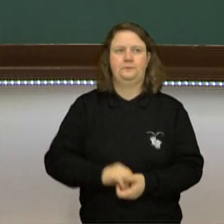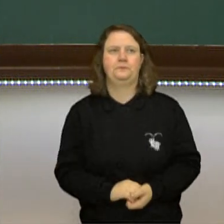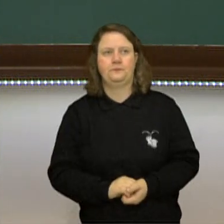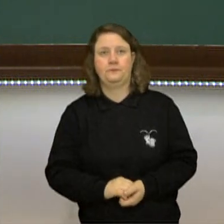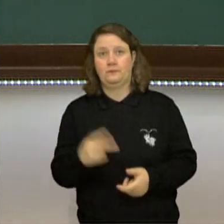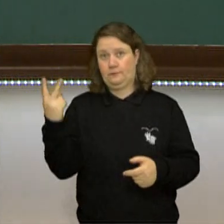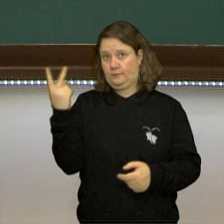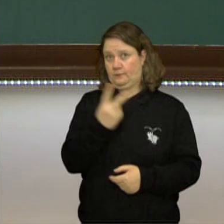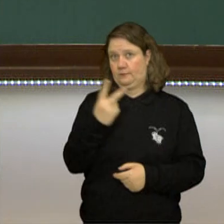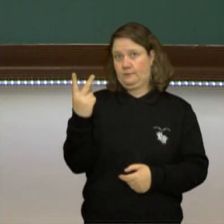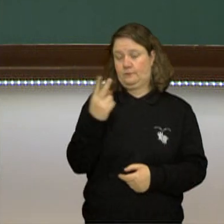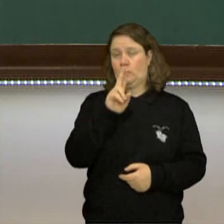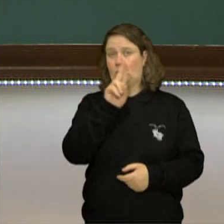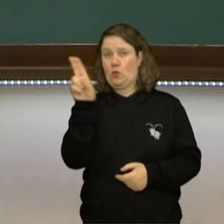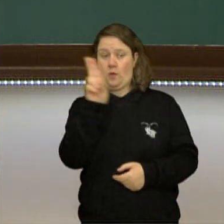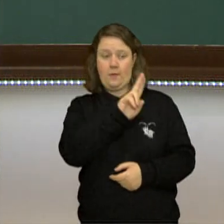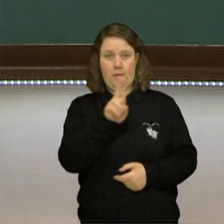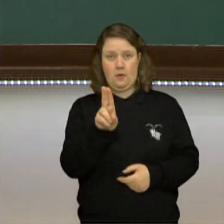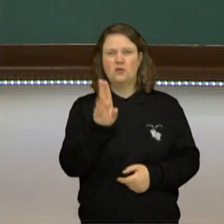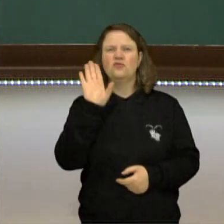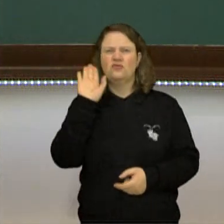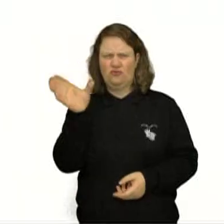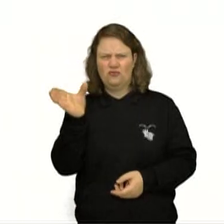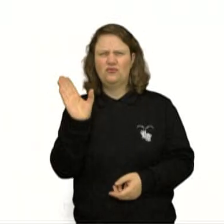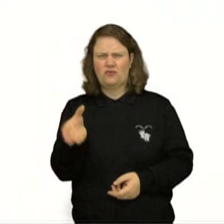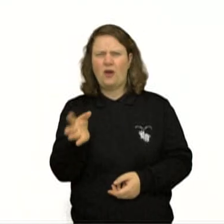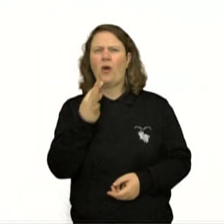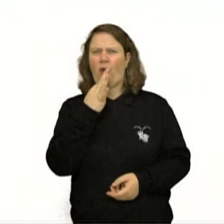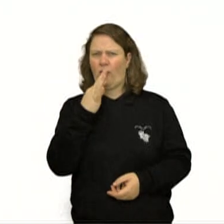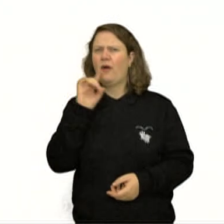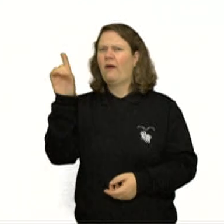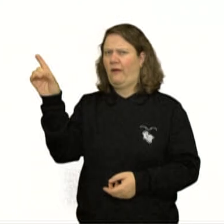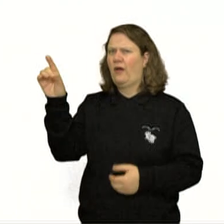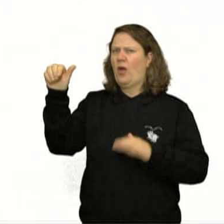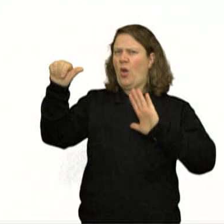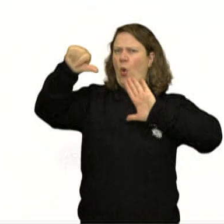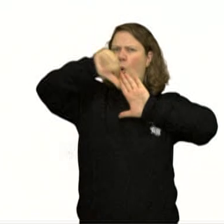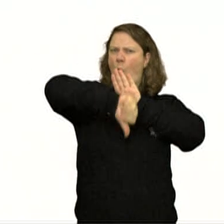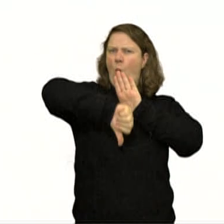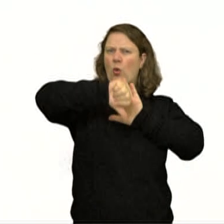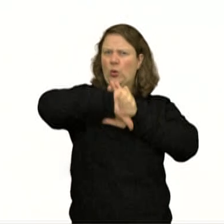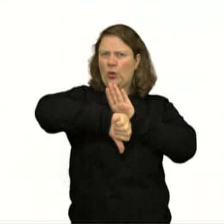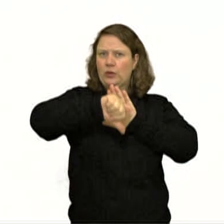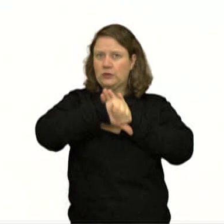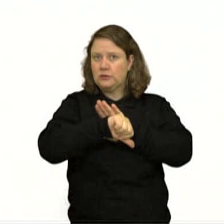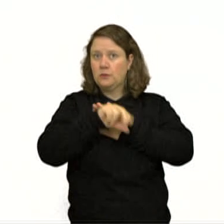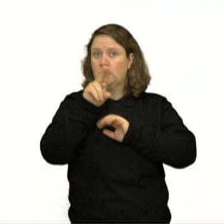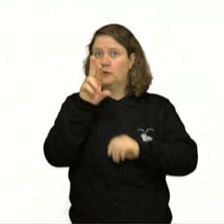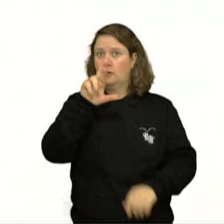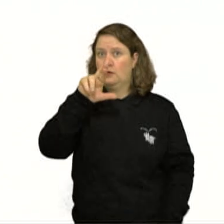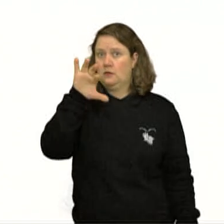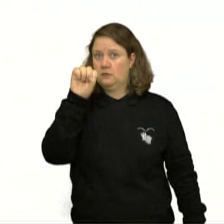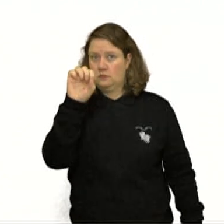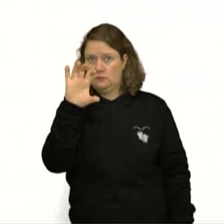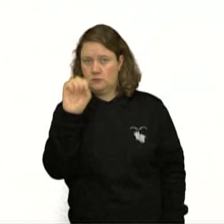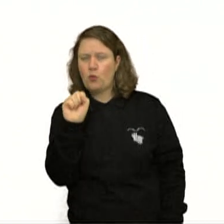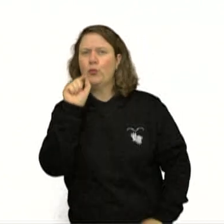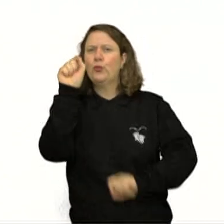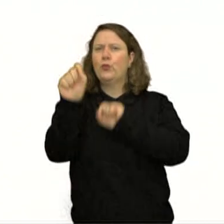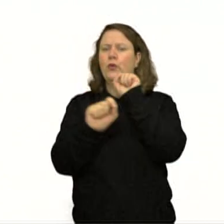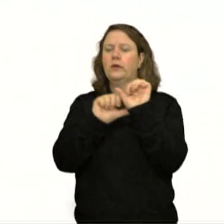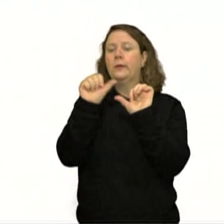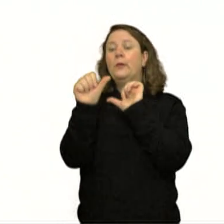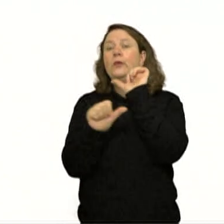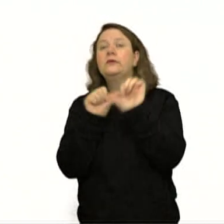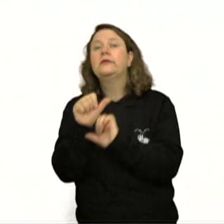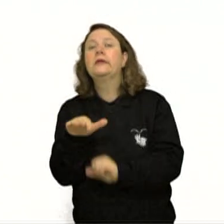aborda bastante. Você já ouviu falar dos crimes praticados durante o stalinismo na União Soviética? Quais mudanças a morte de